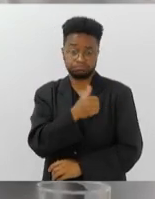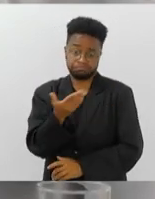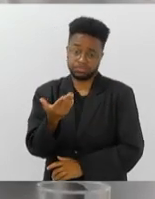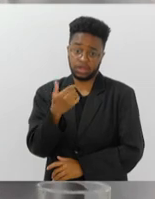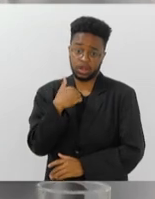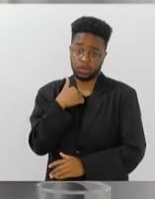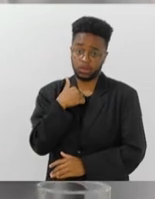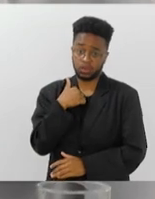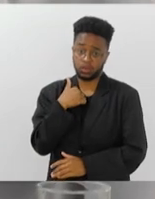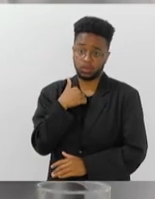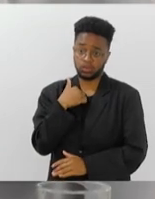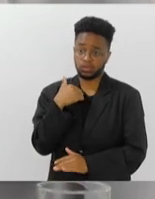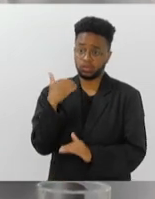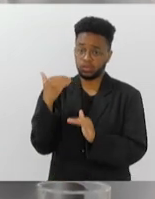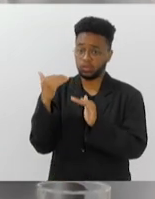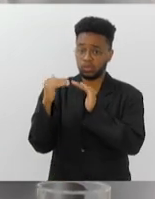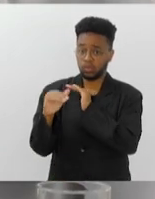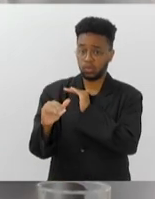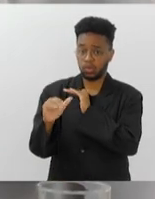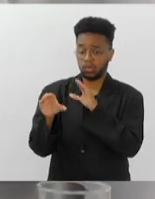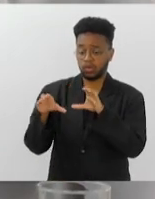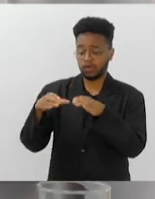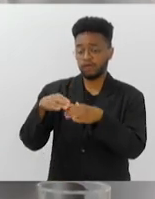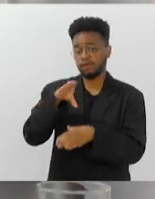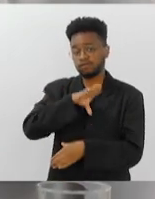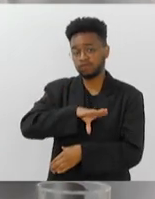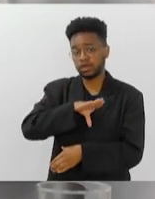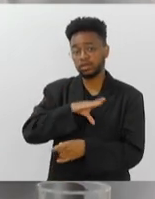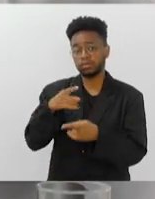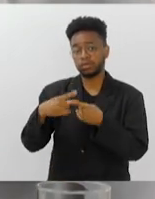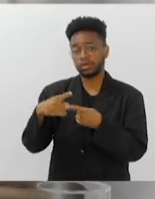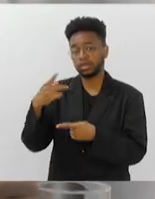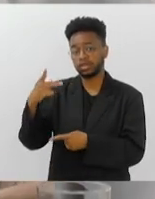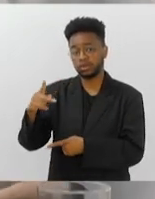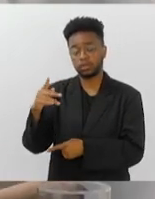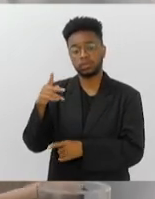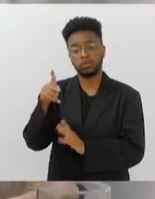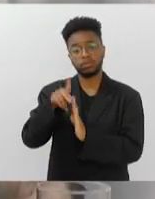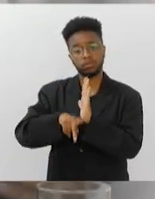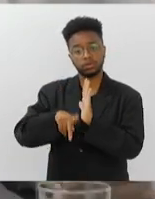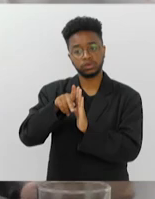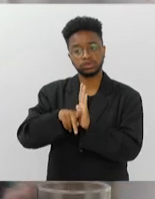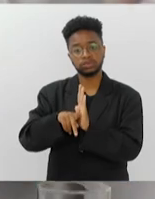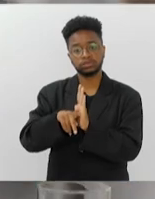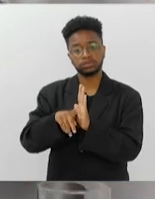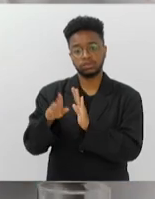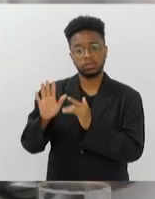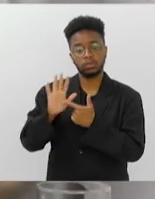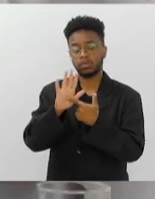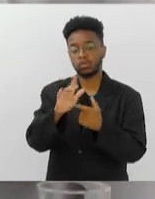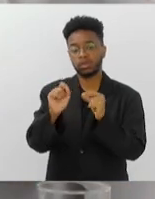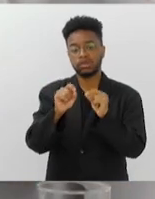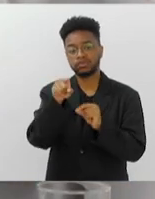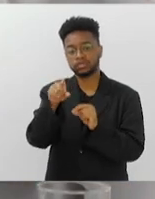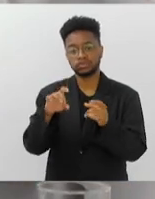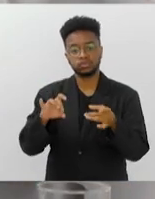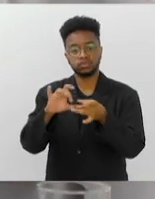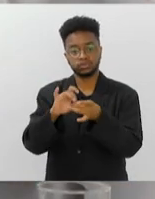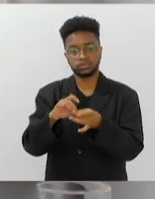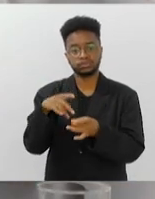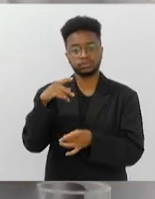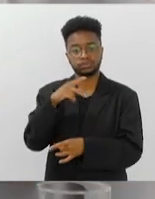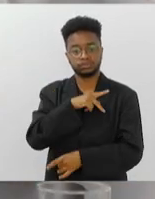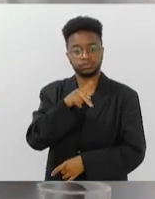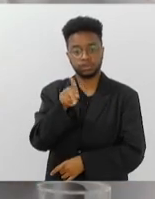inclusive, da direção do Vasco, porque o projeto de Vossa Excelência só lhe qualifica como alguém, junto com o professor Josemar,